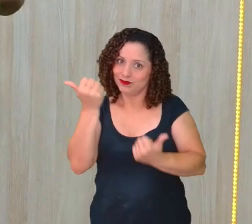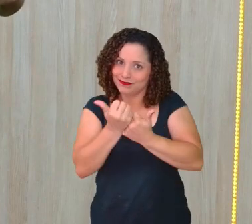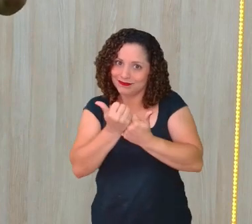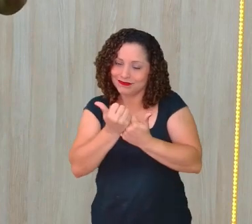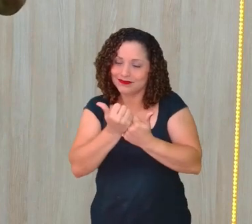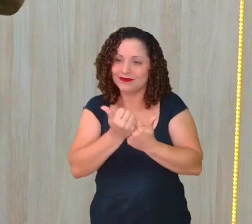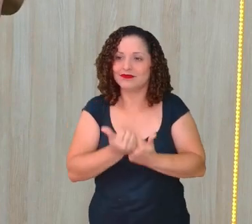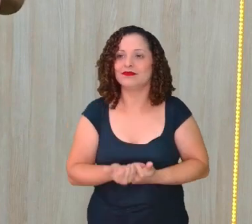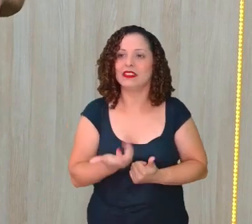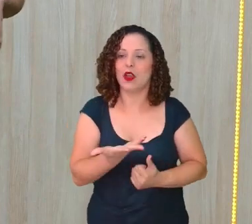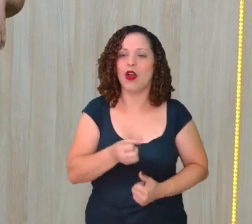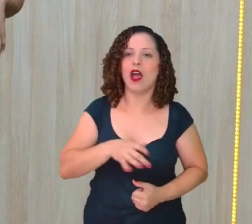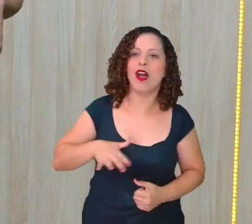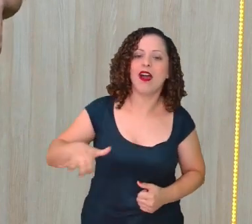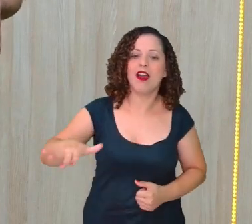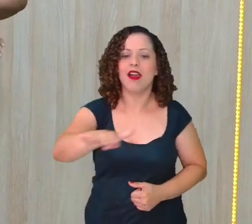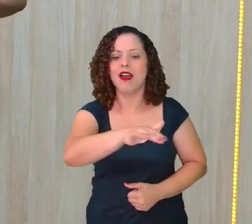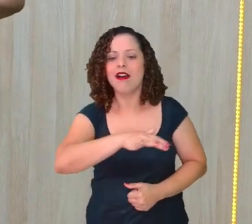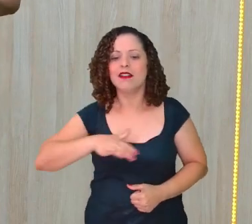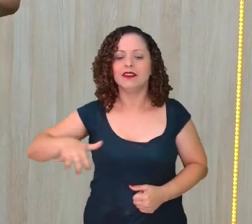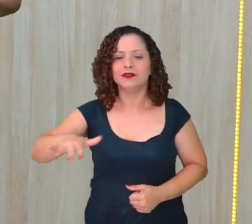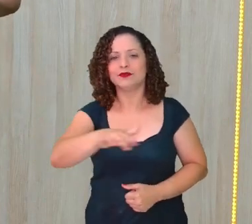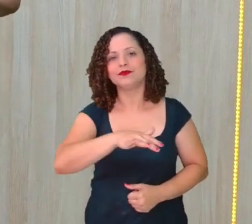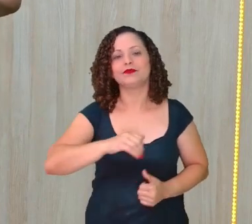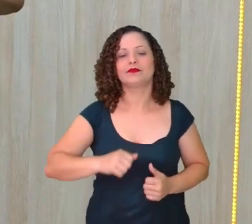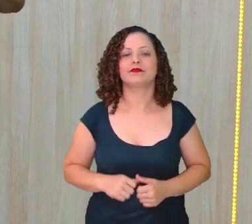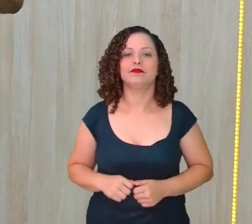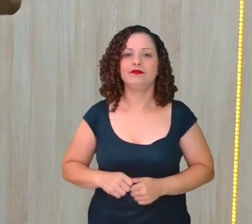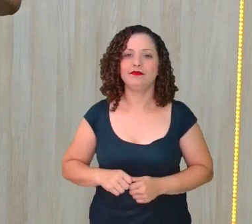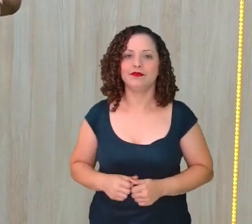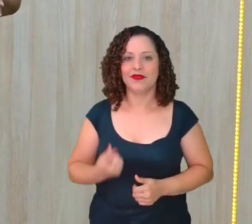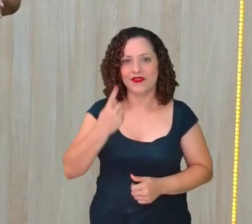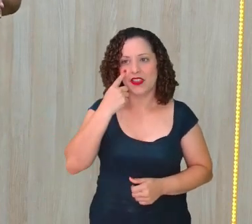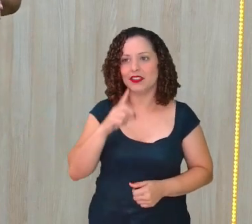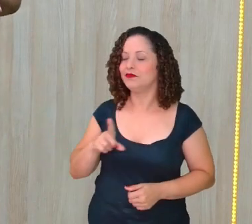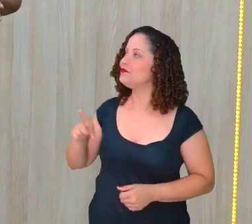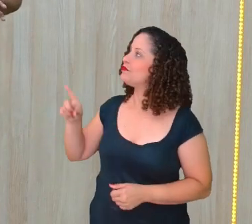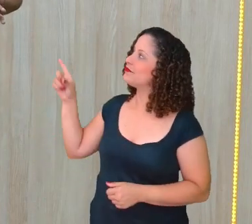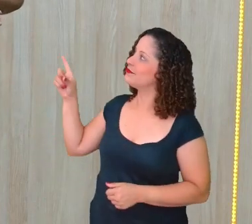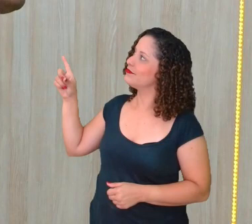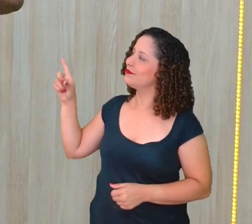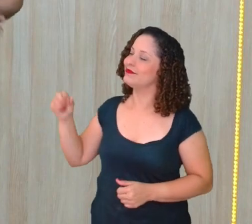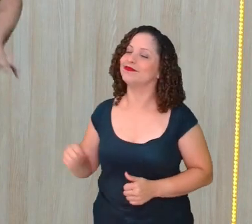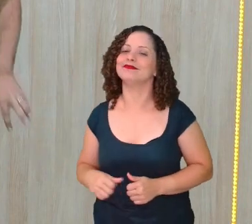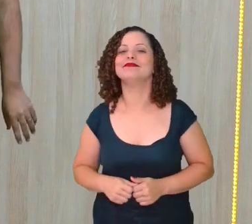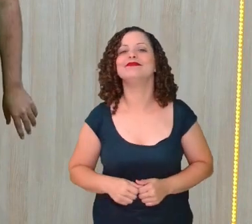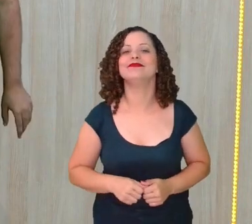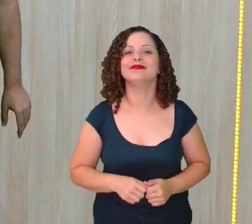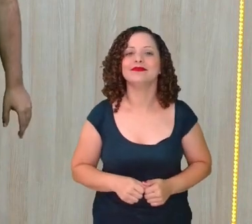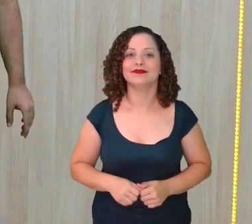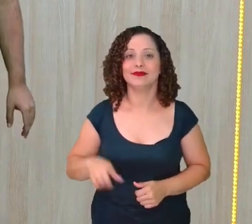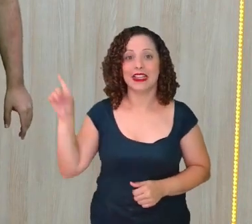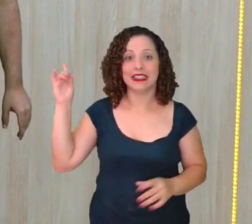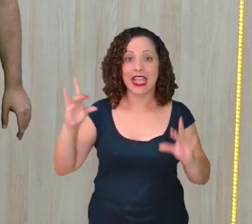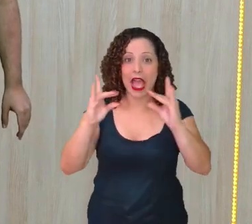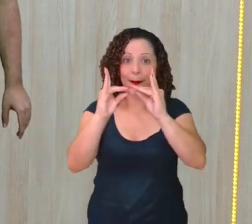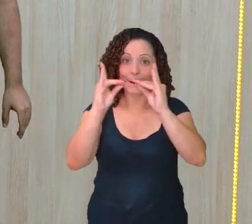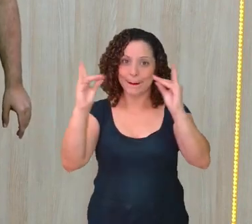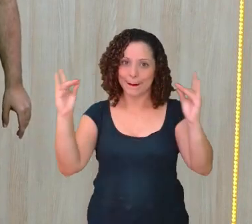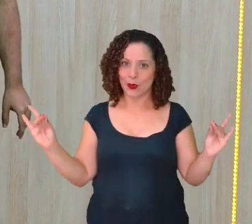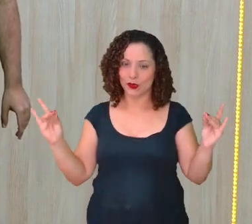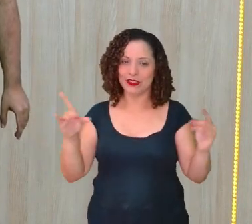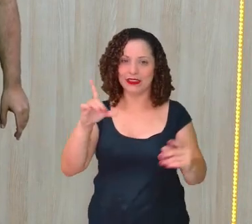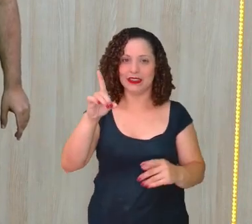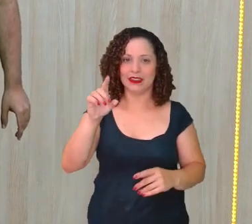ela é bastante intensa. E aí, para encerrar esse conjunto de imagens, nós estamos aqui com a ponte do